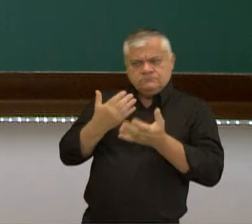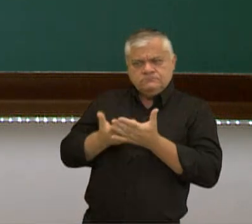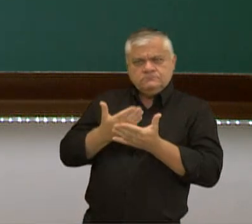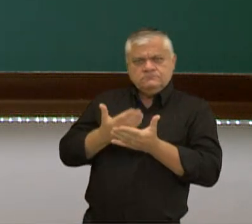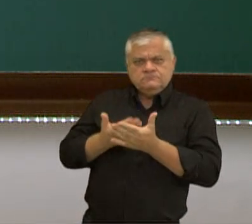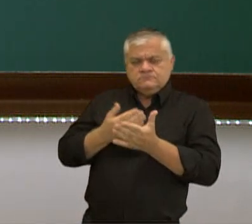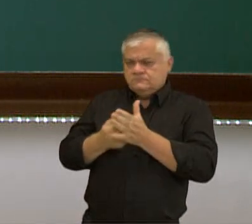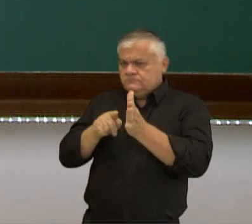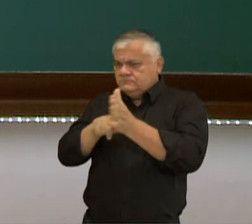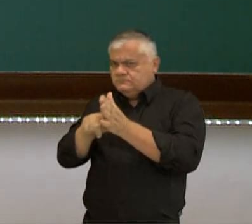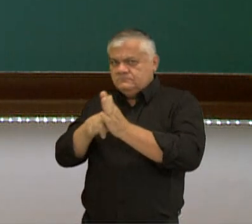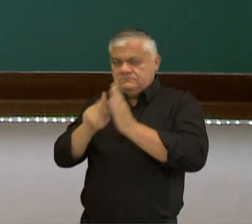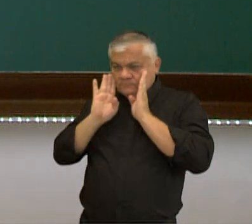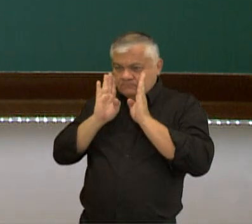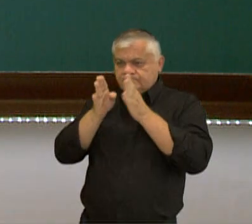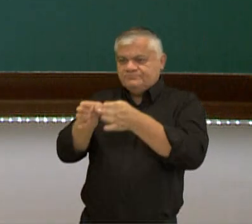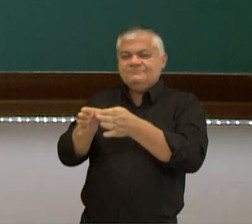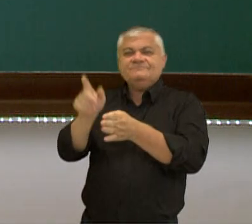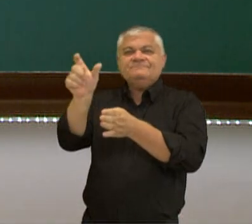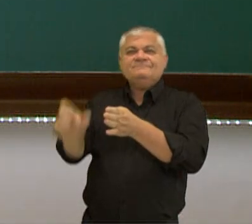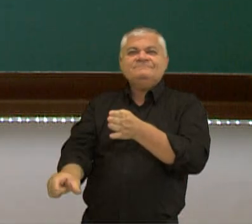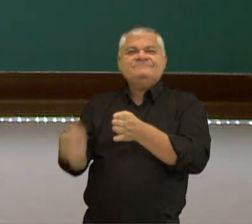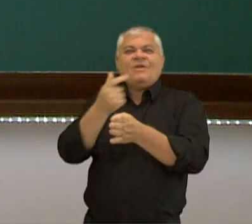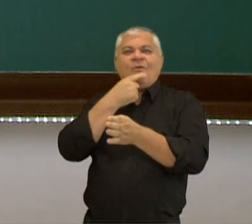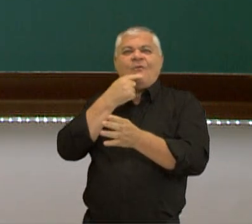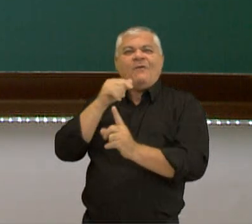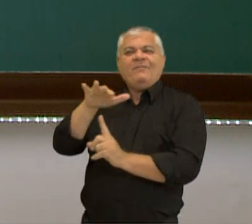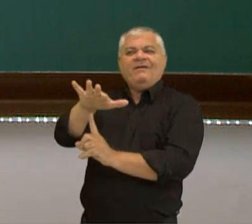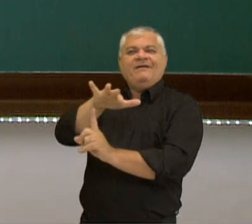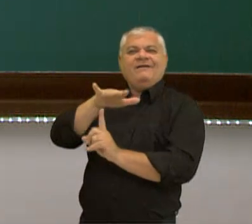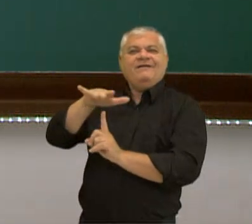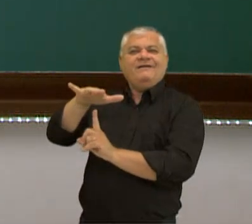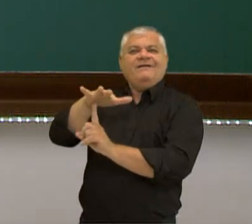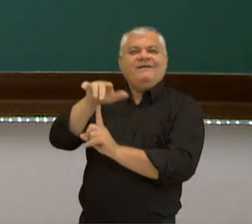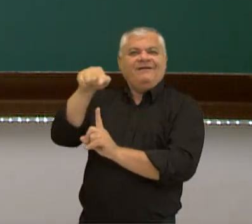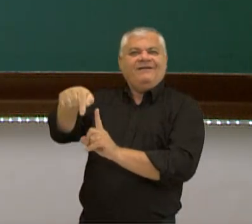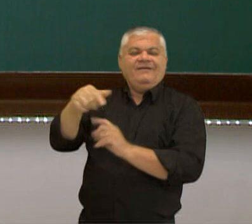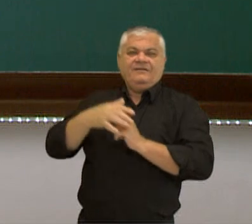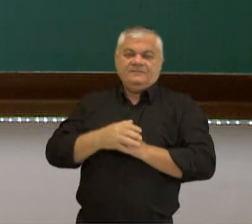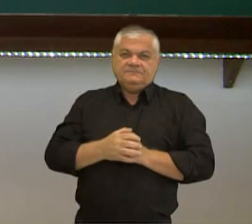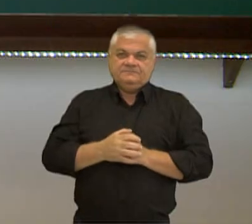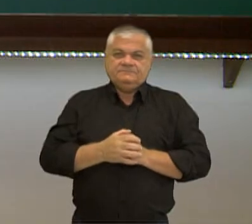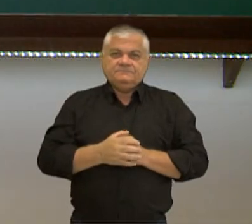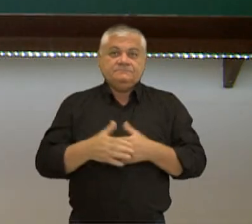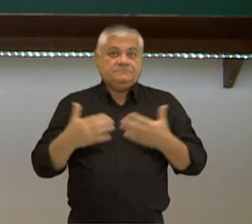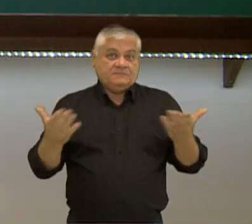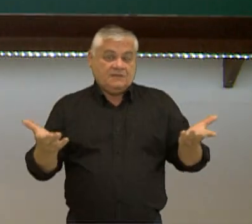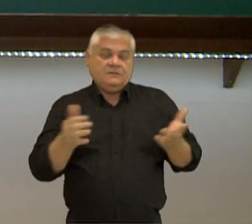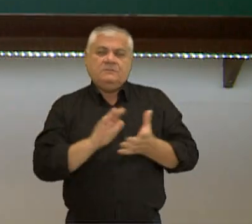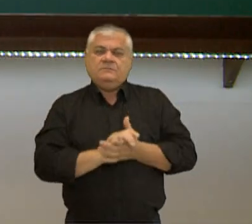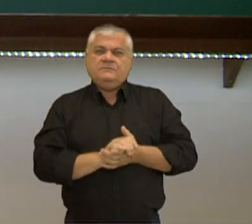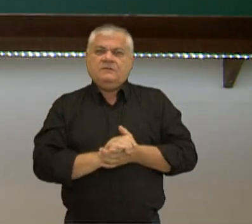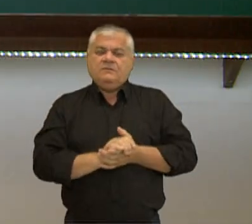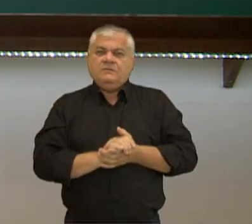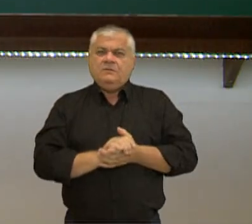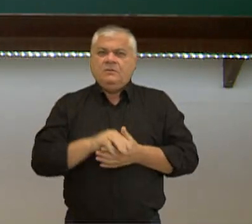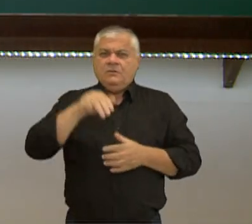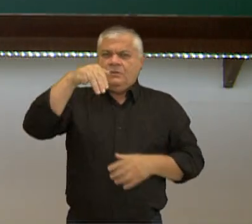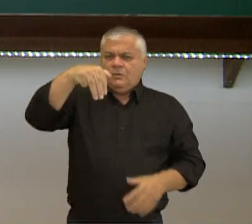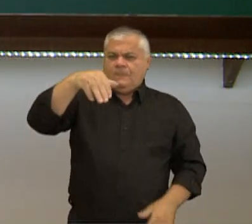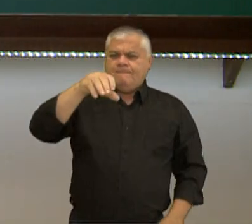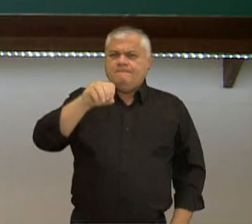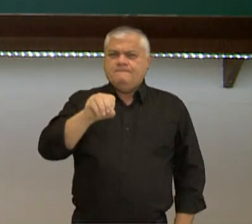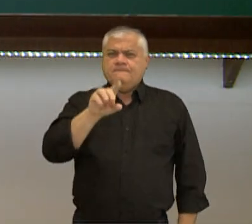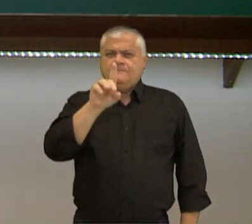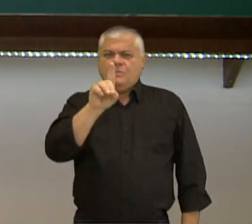obteve foco nas reflexões a partir desse conceito. Então, pessoal, quando a gente fala em modernidade, quando a gente